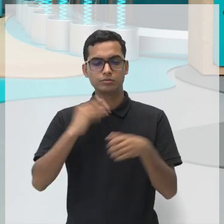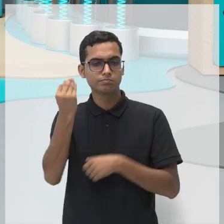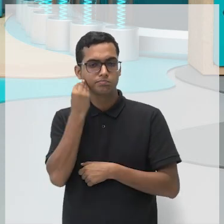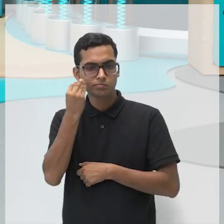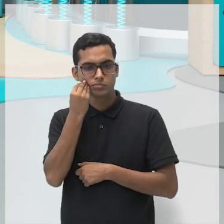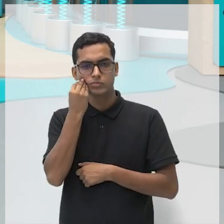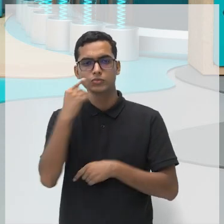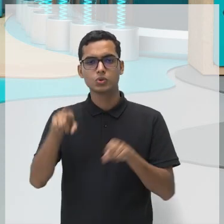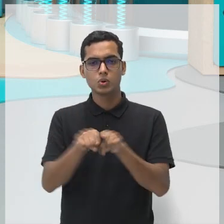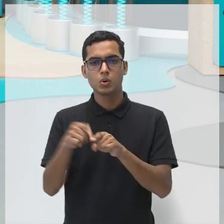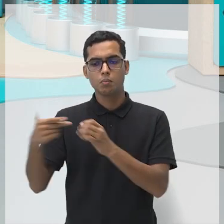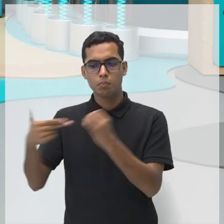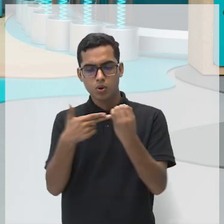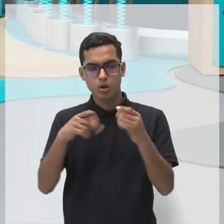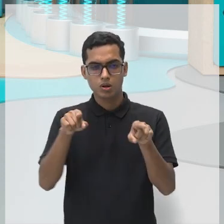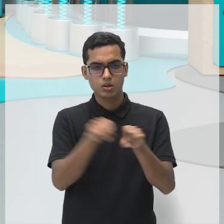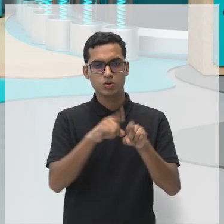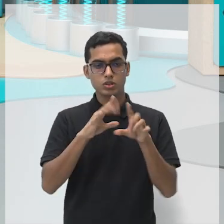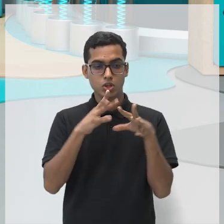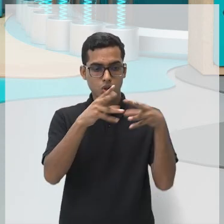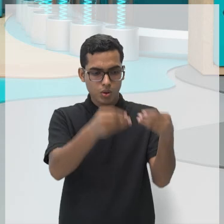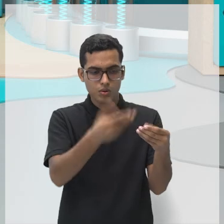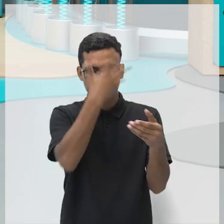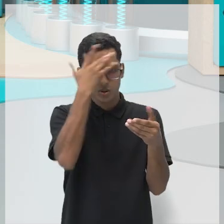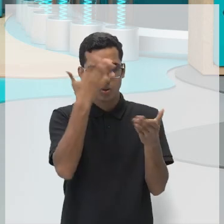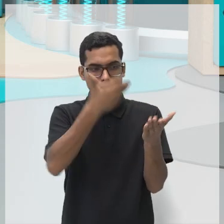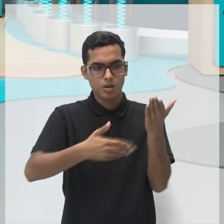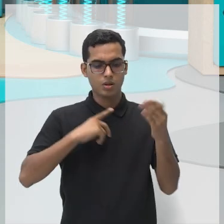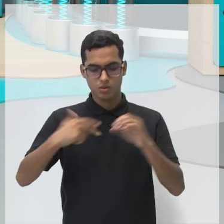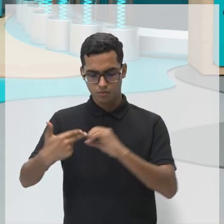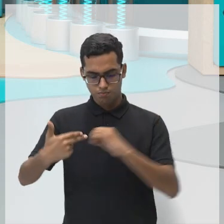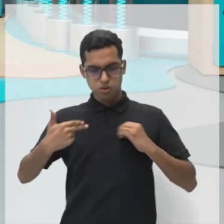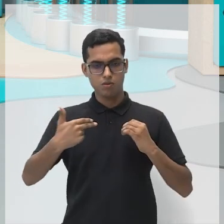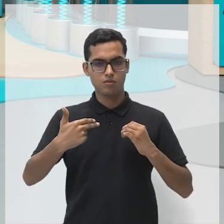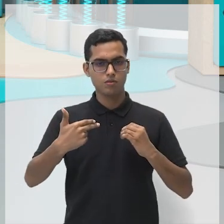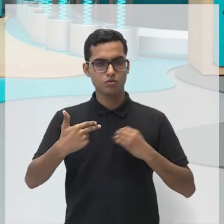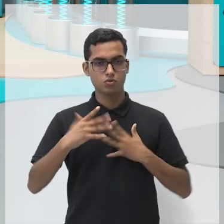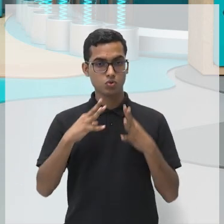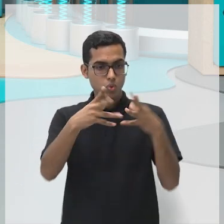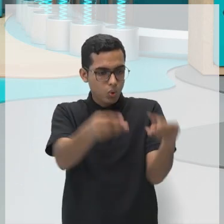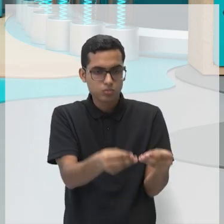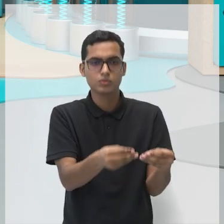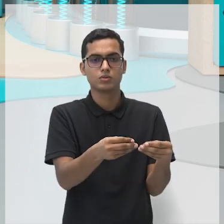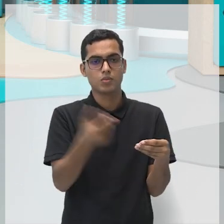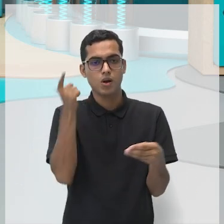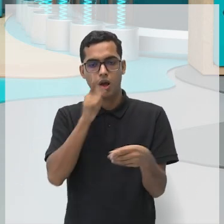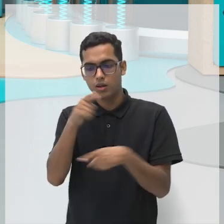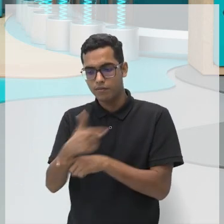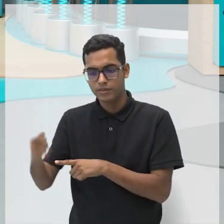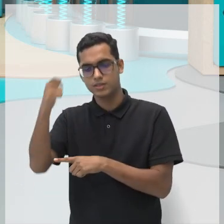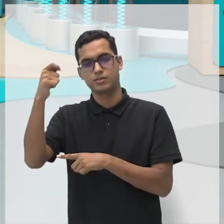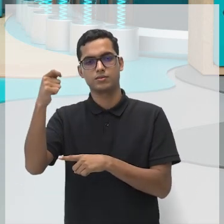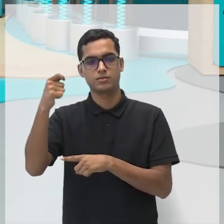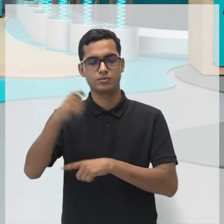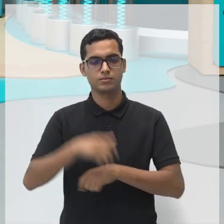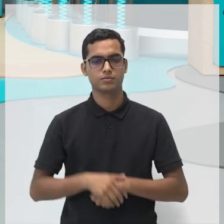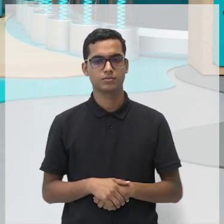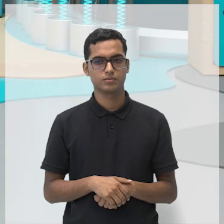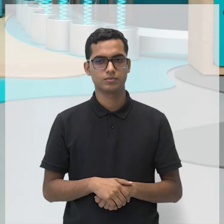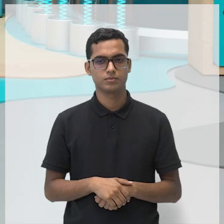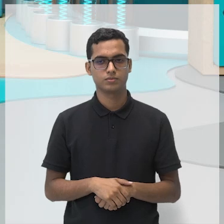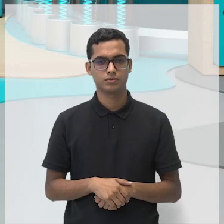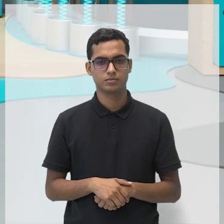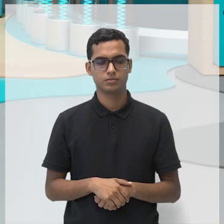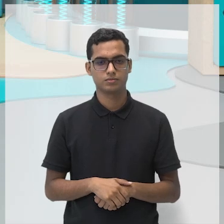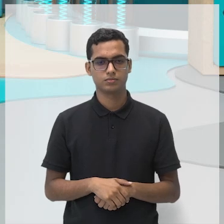de ter ali a sua equipe atingida. Isso vai necessitar muita estratégia e, claro, deixa eu relembrar para vocês